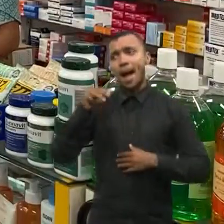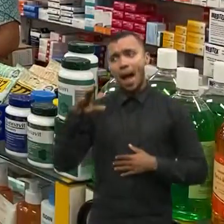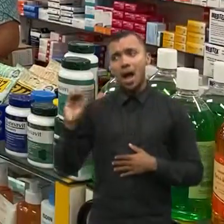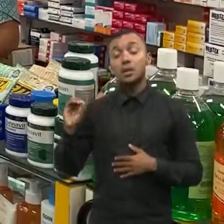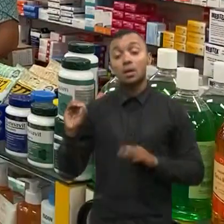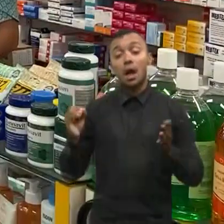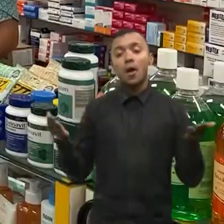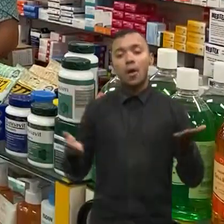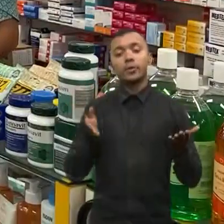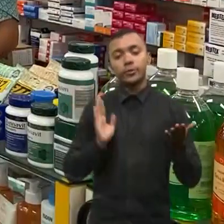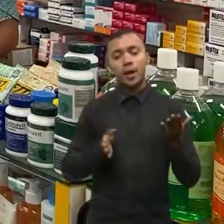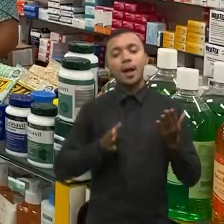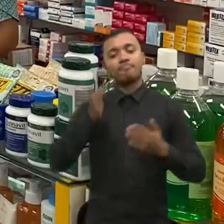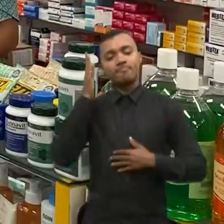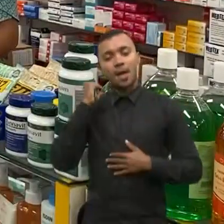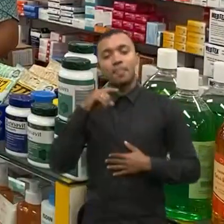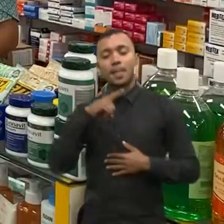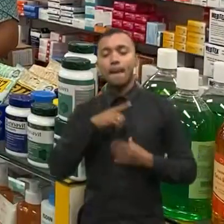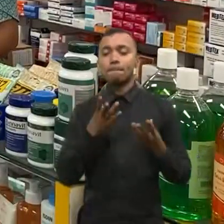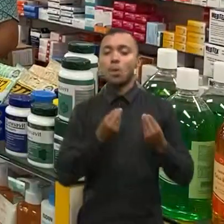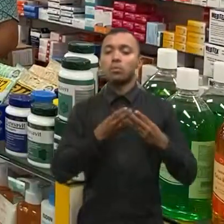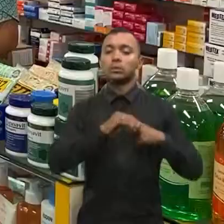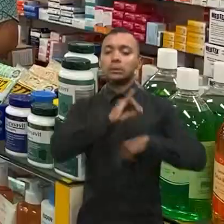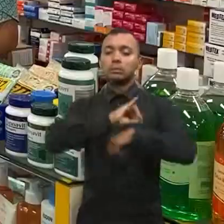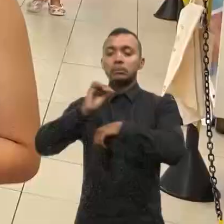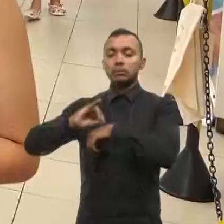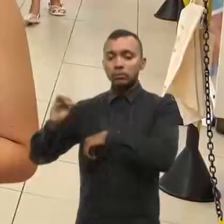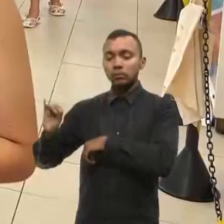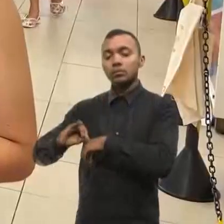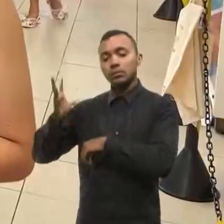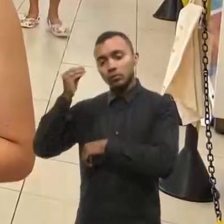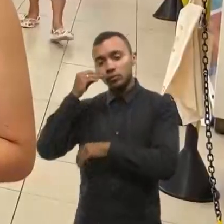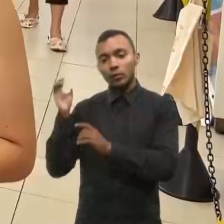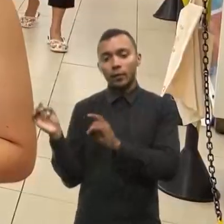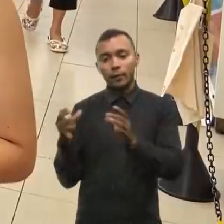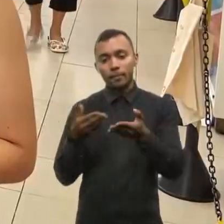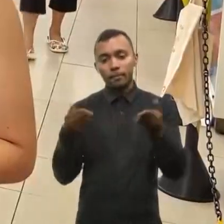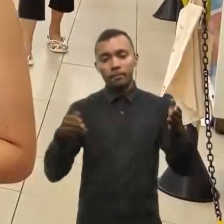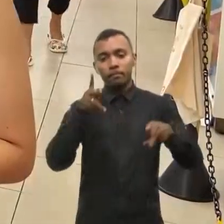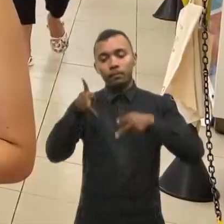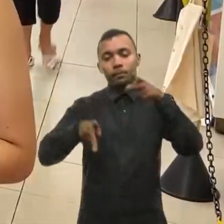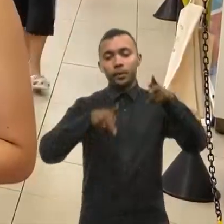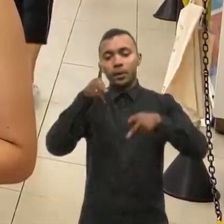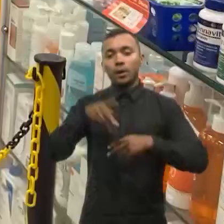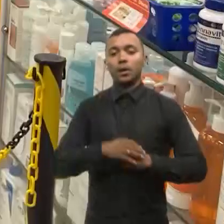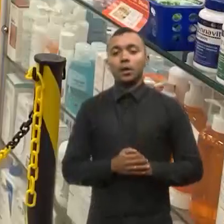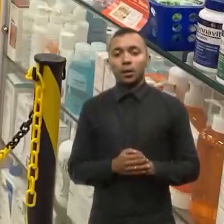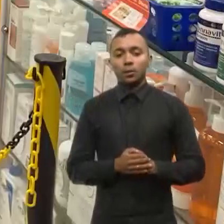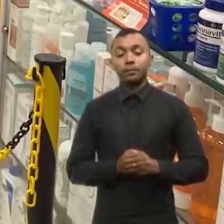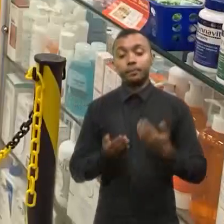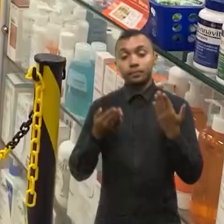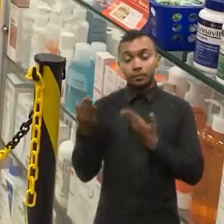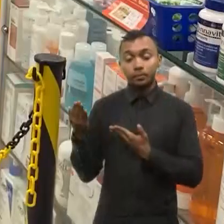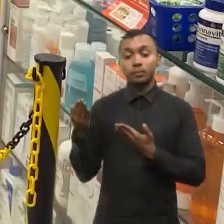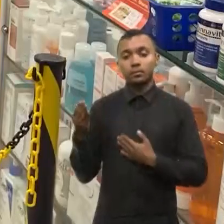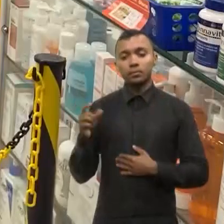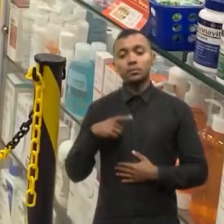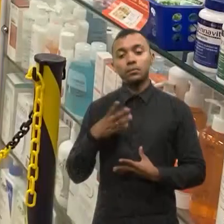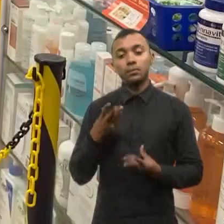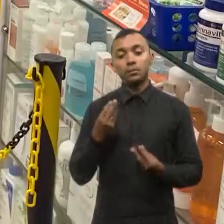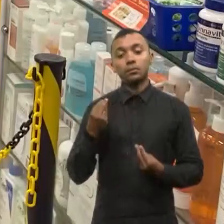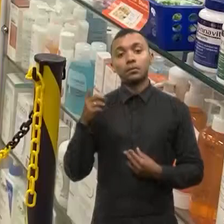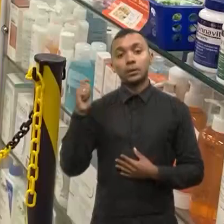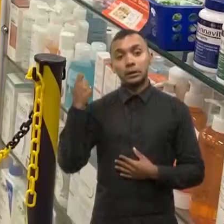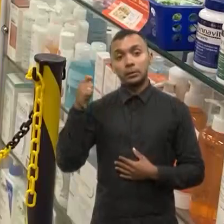estamos preparados para atender devidamente a população. Devido à mudança climática desse período, Isabel tem crises